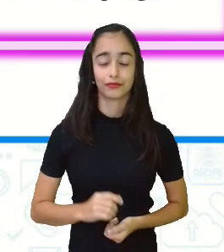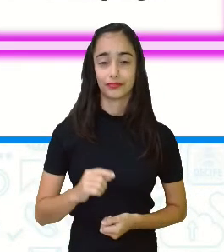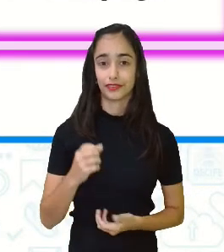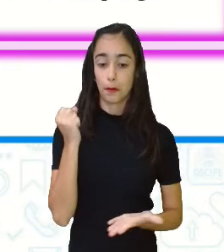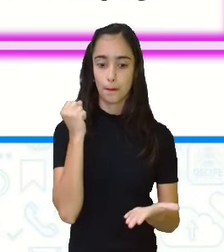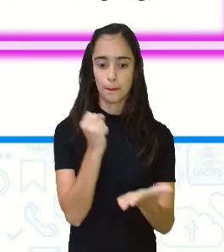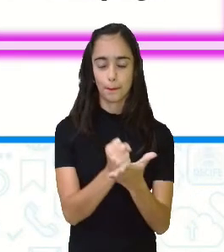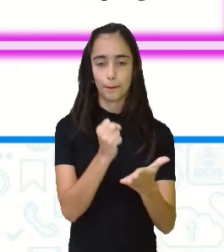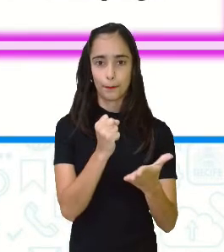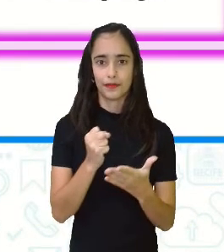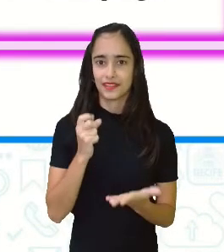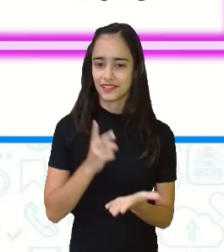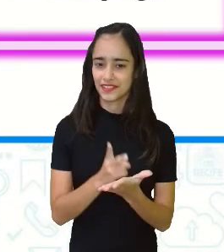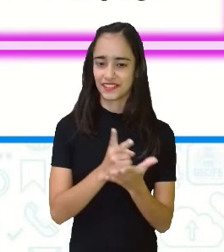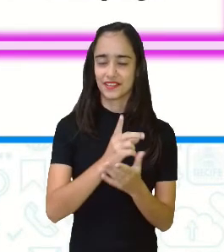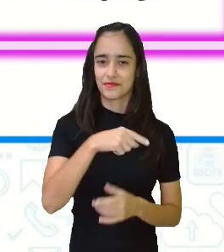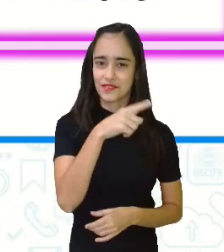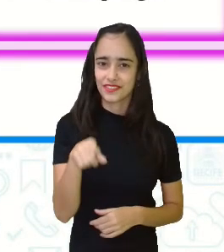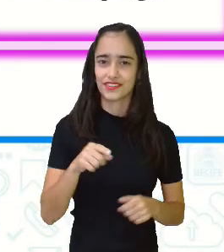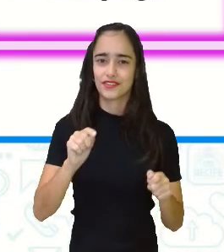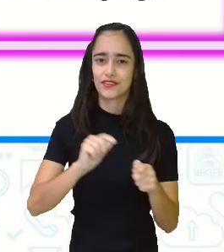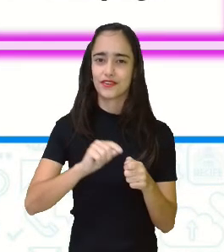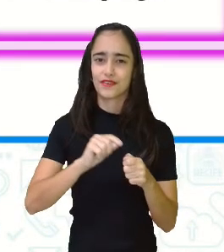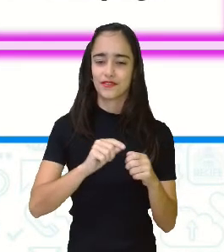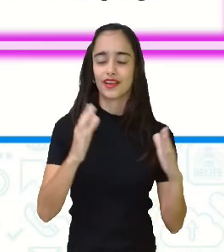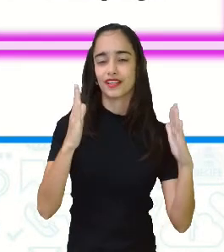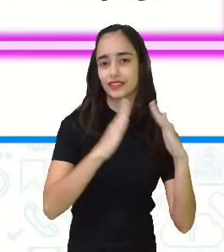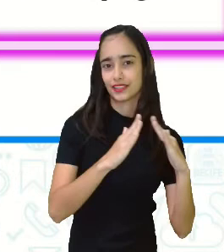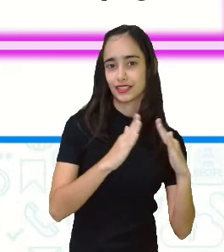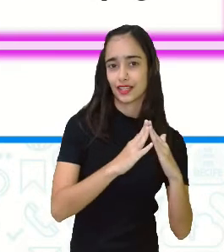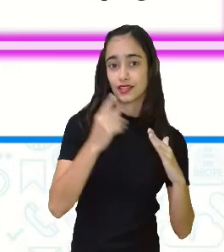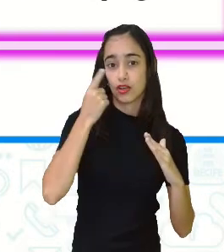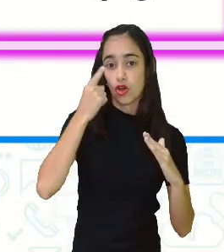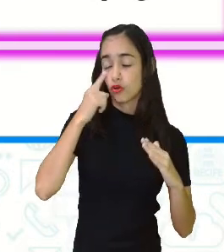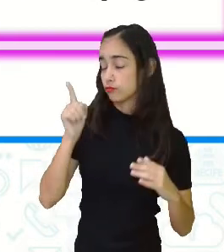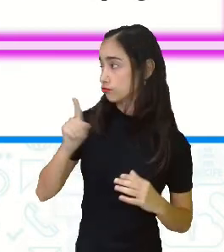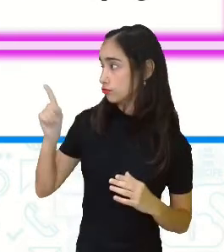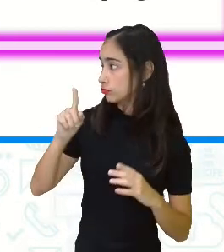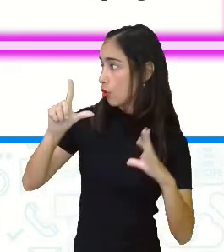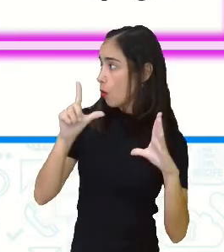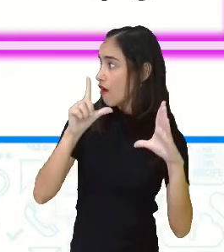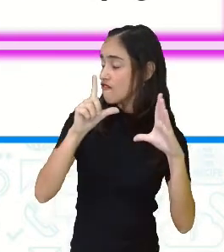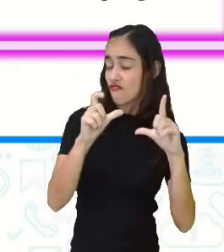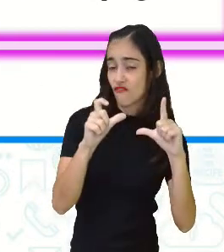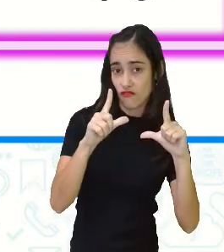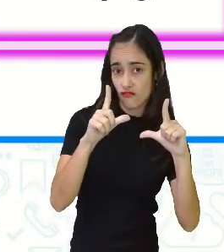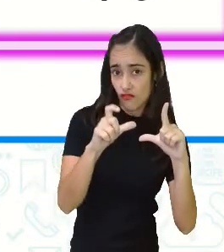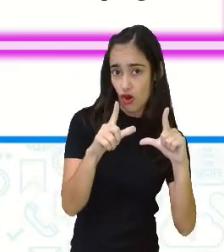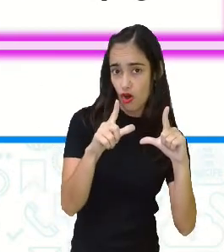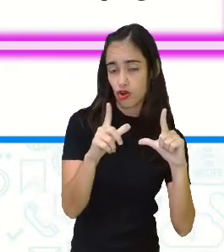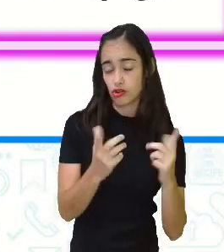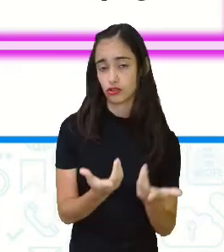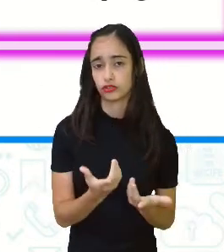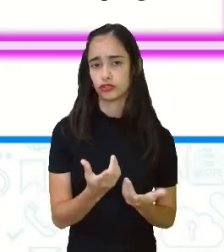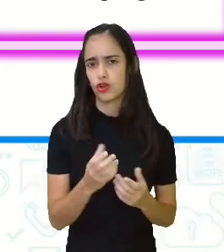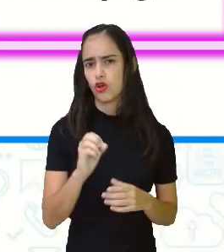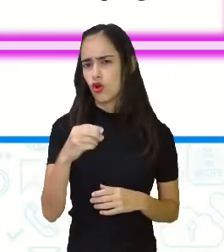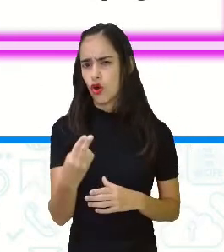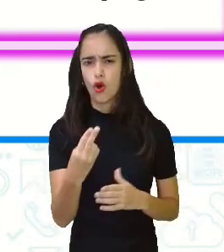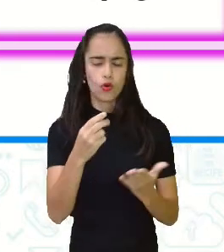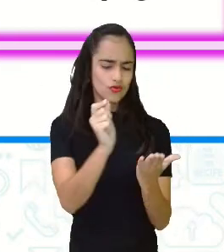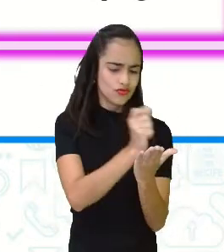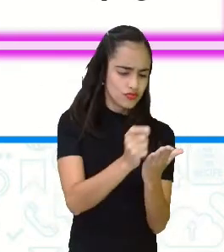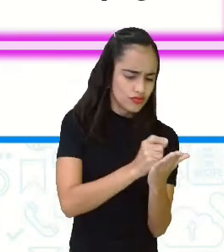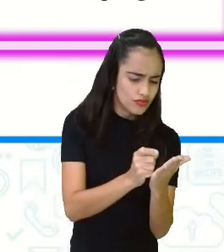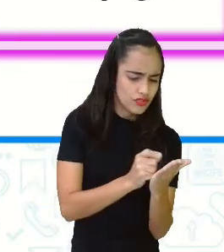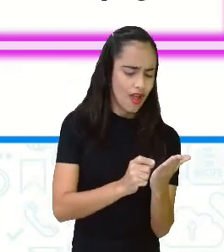você sempre faz em casa, né? Tira uma foto, printa, escreve no seu caderno. É até bom